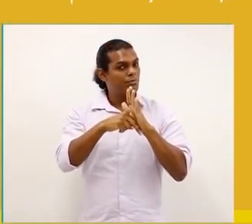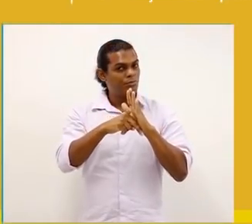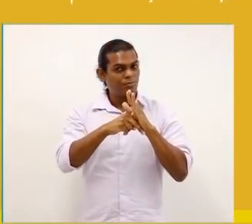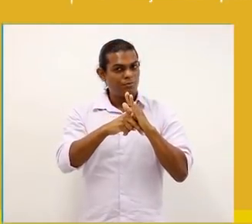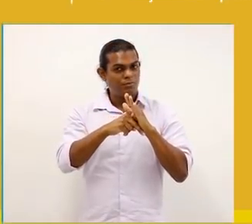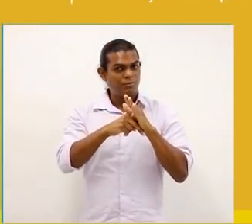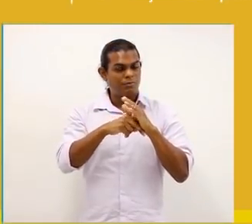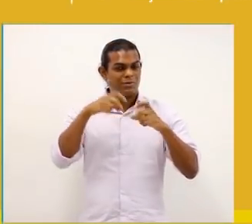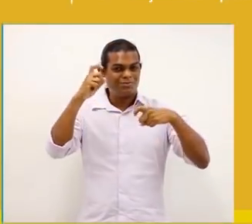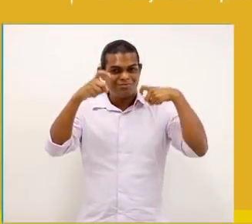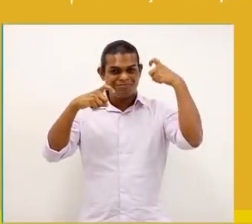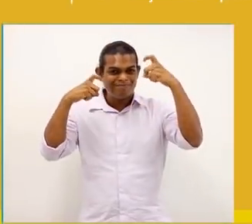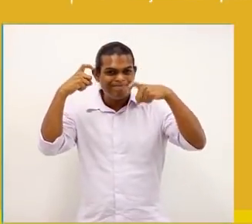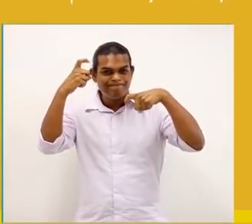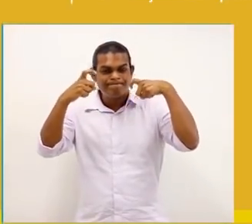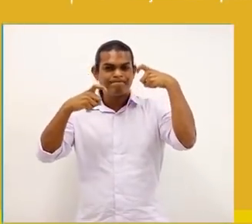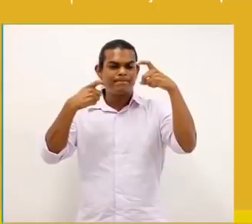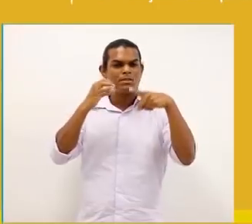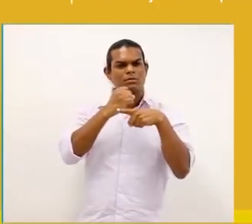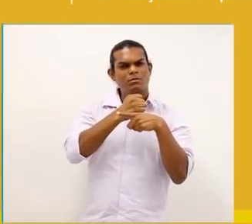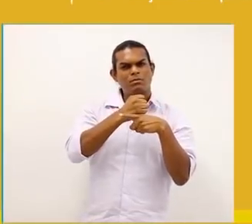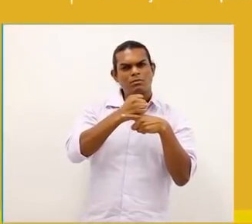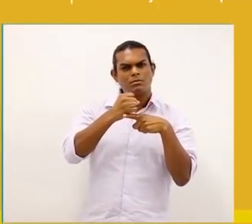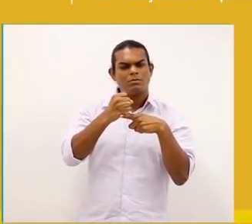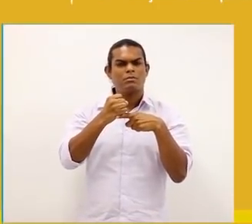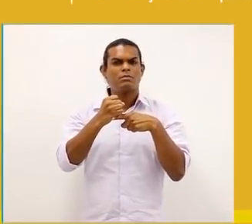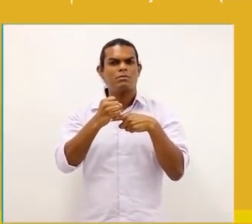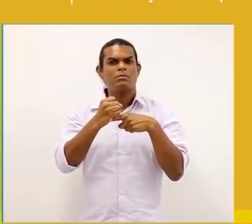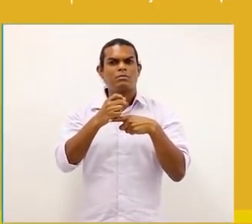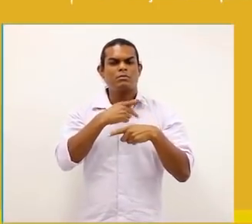preocupação de garantir ao trabalhador, né, um ambiente de trabalho